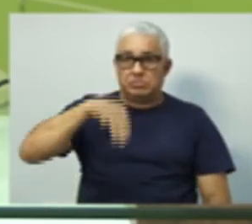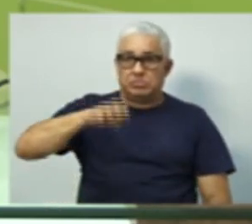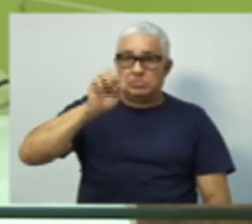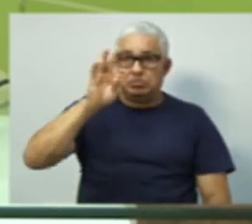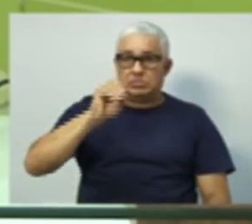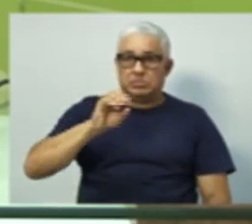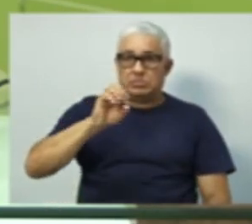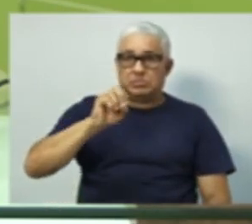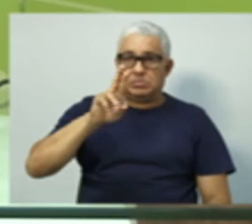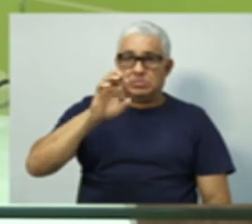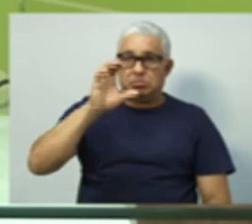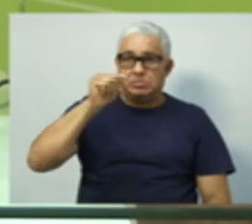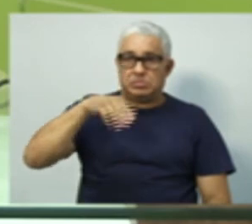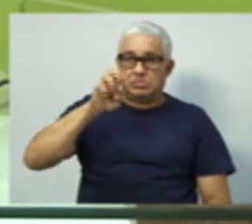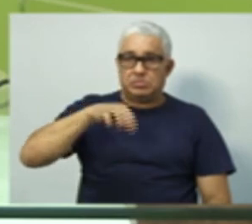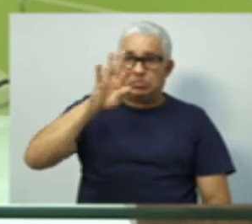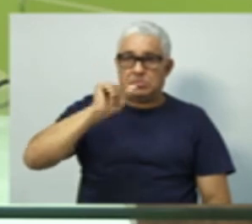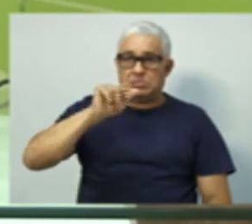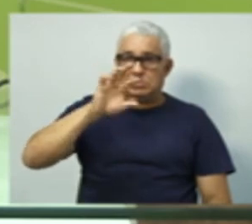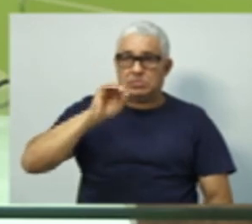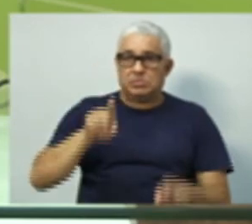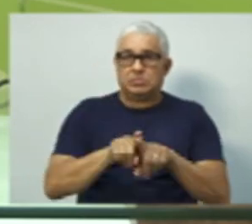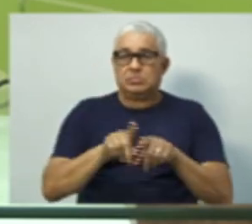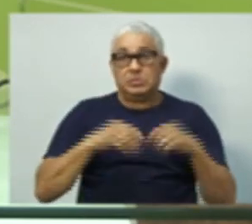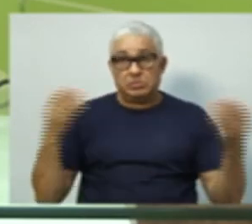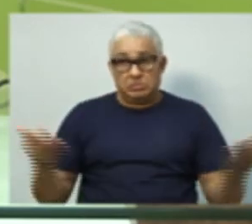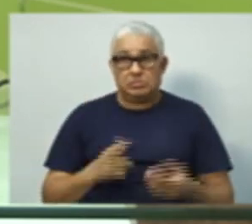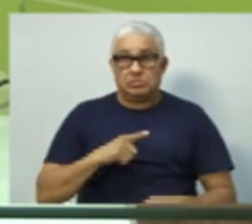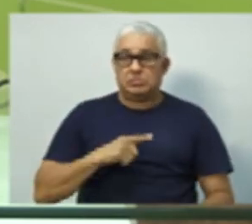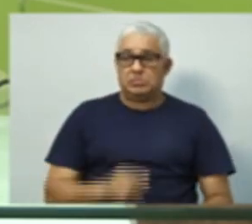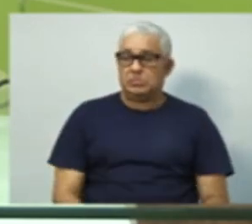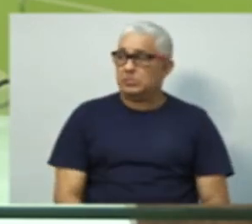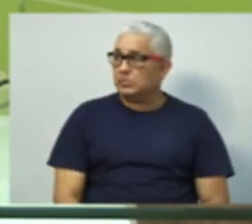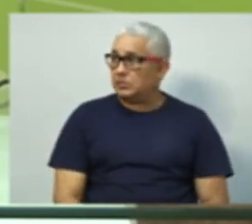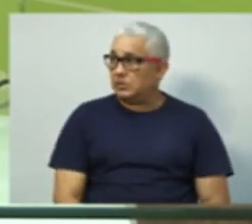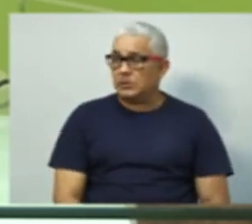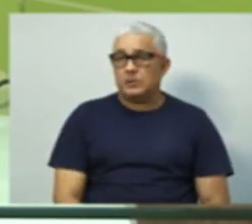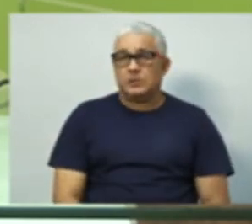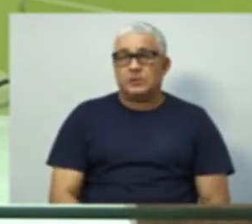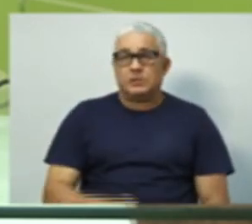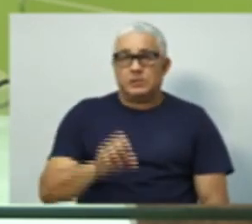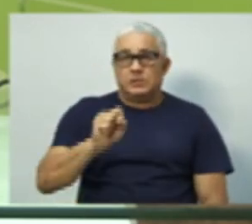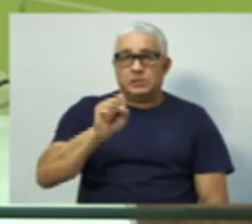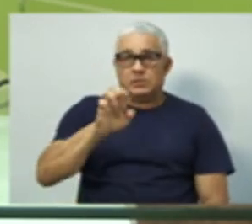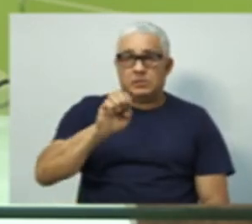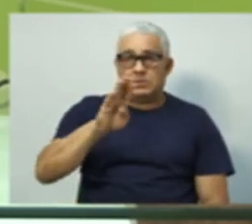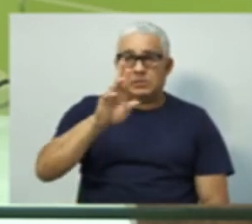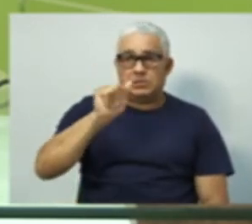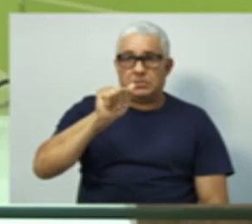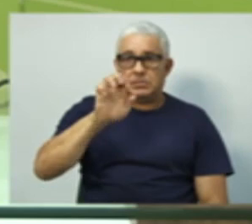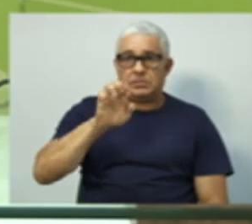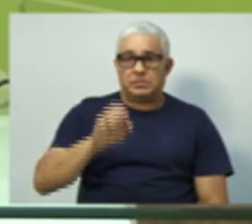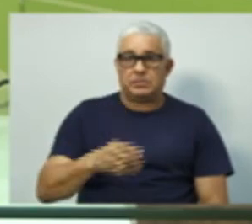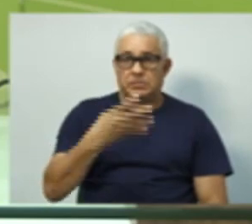resultado positivo. Aí quando ela tem um resultado positivo, ela vai começar a planejar